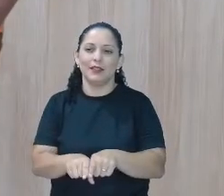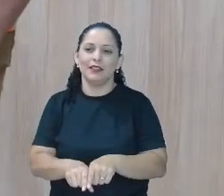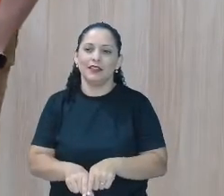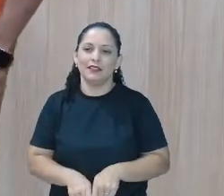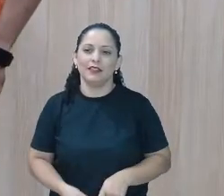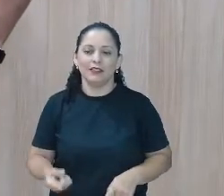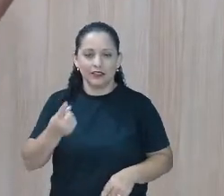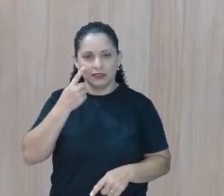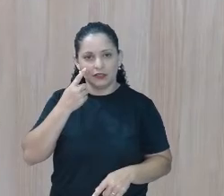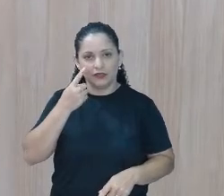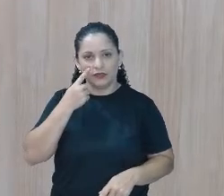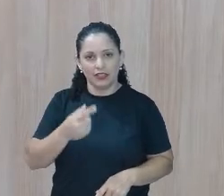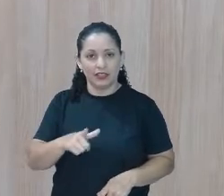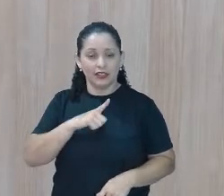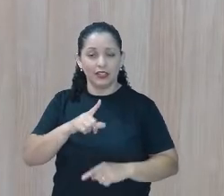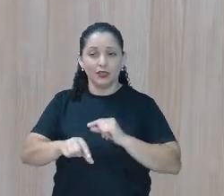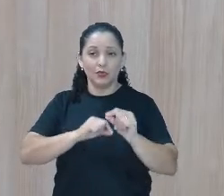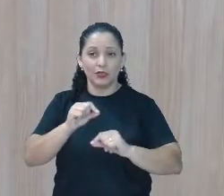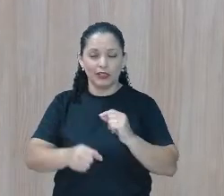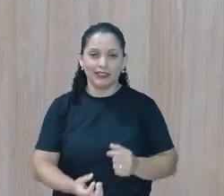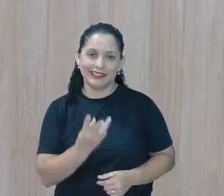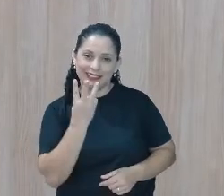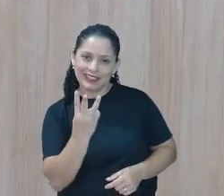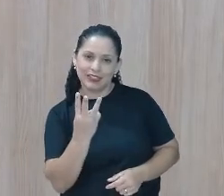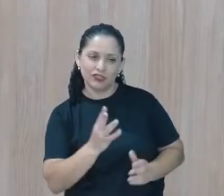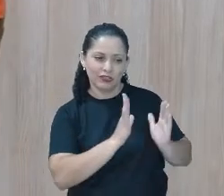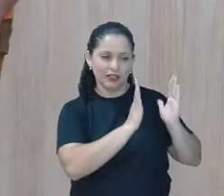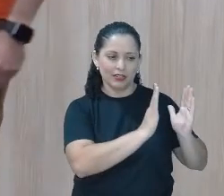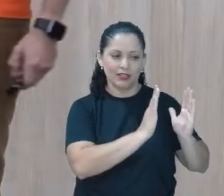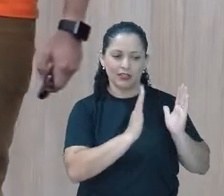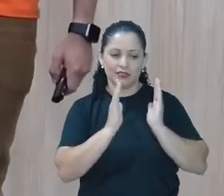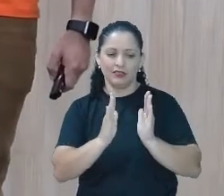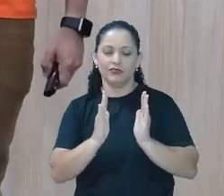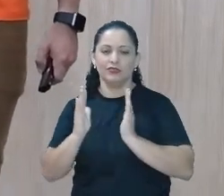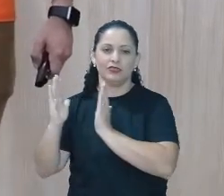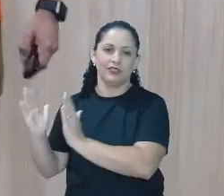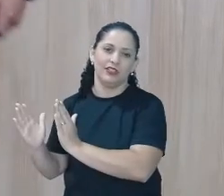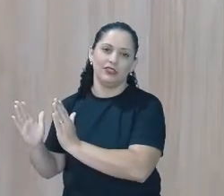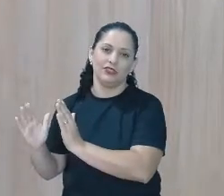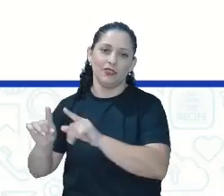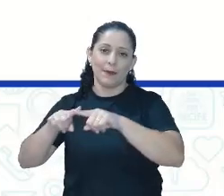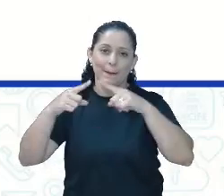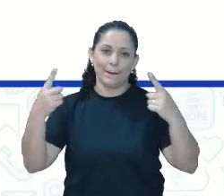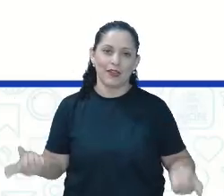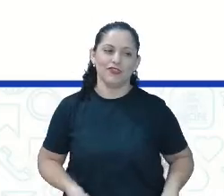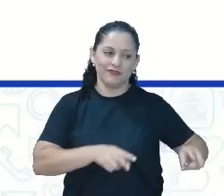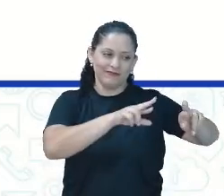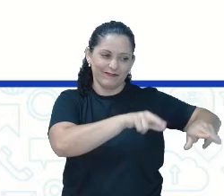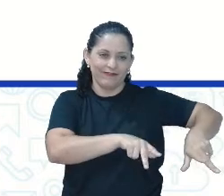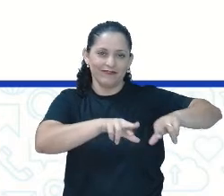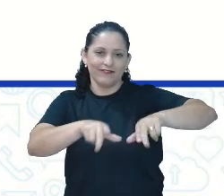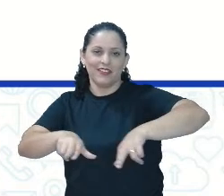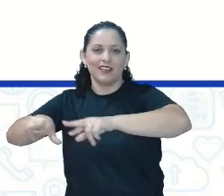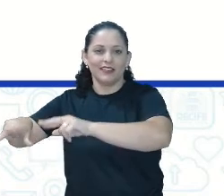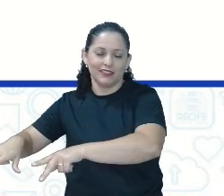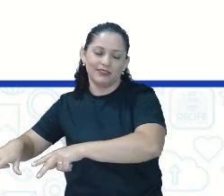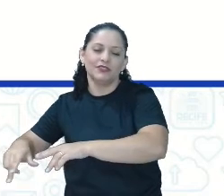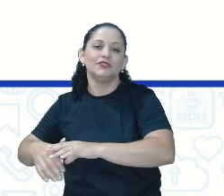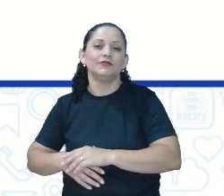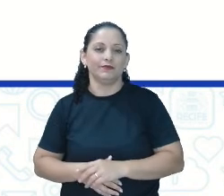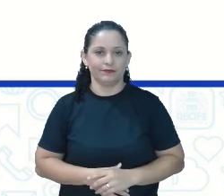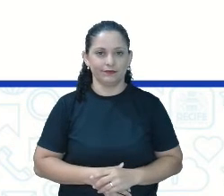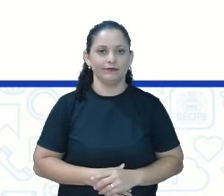Então, pode notar que eu tenho aí, ó, 3 razões e essas razões foram razões com valores